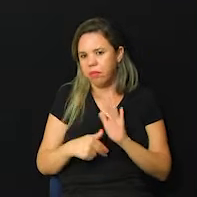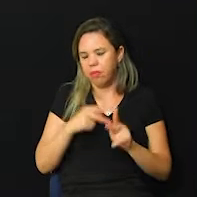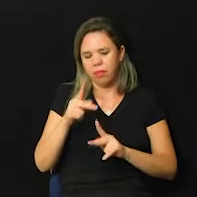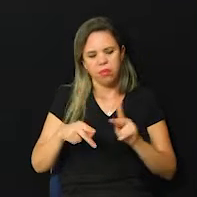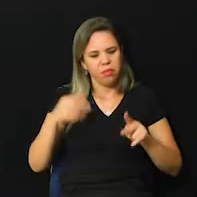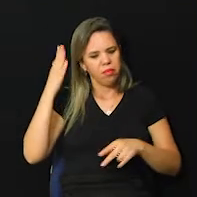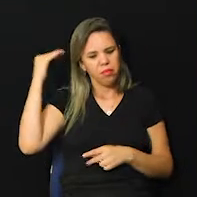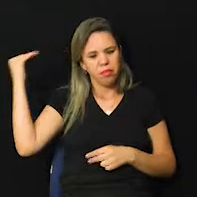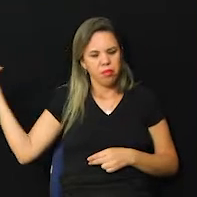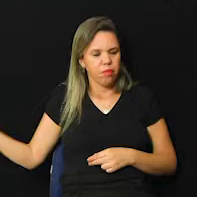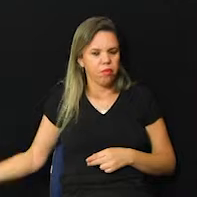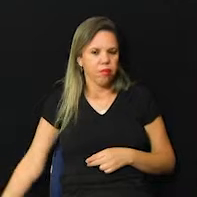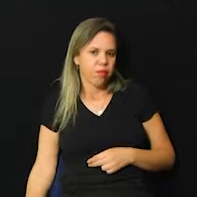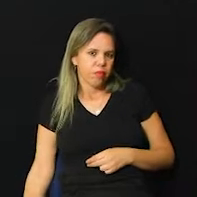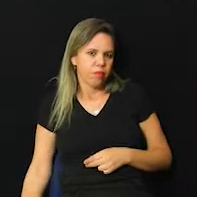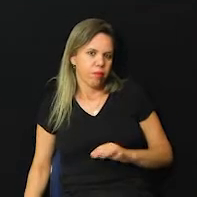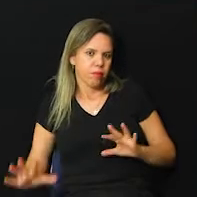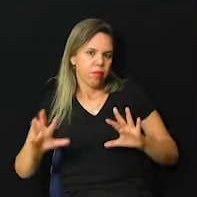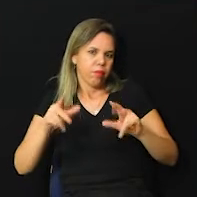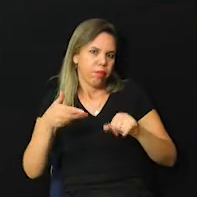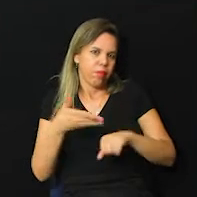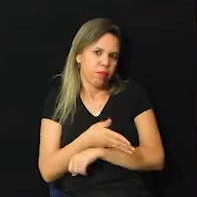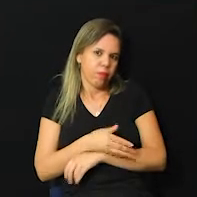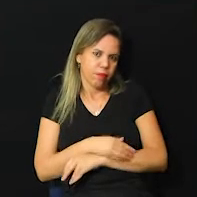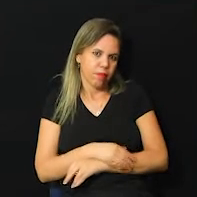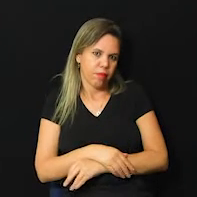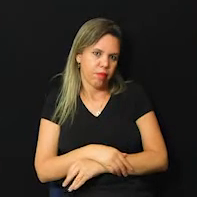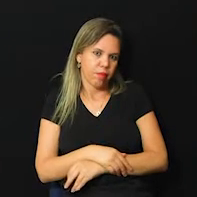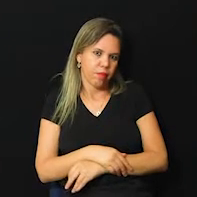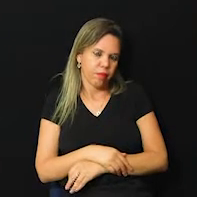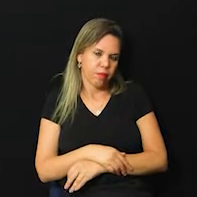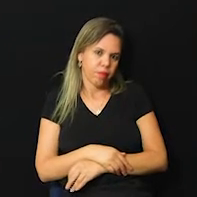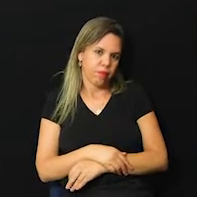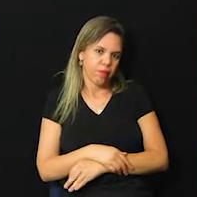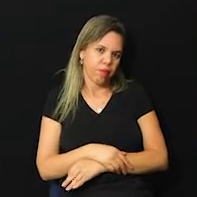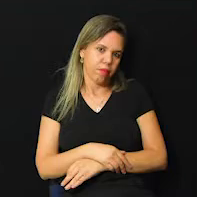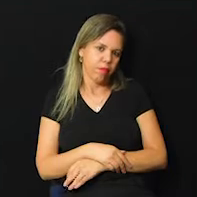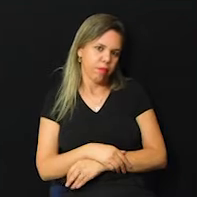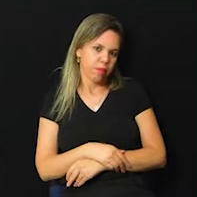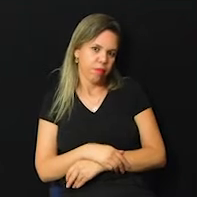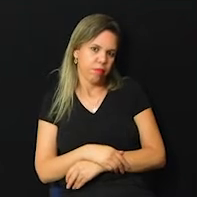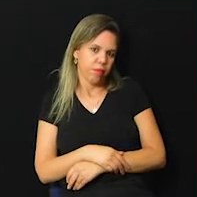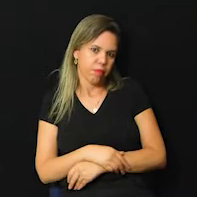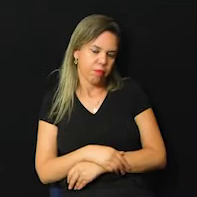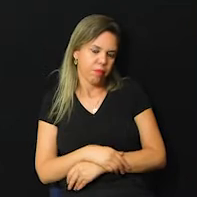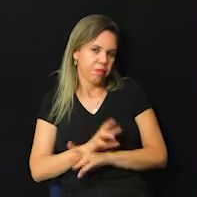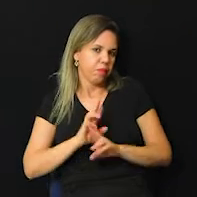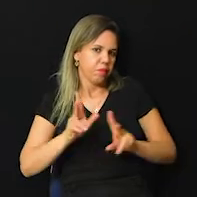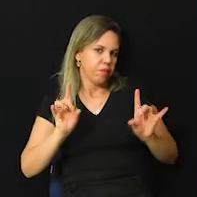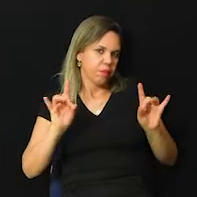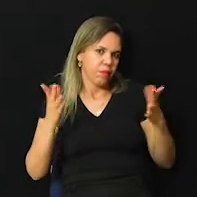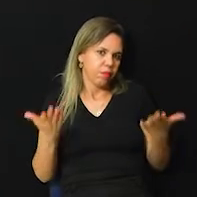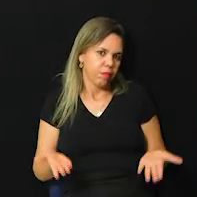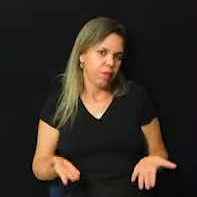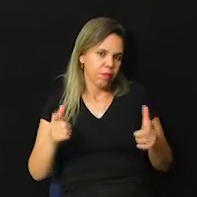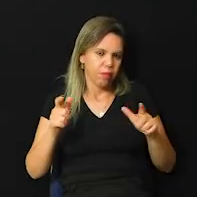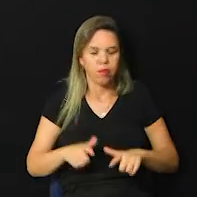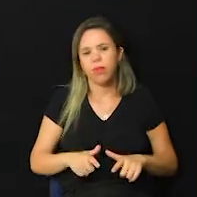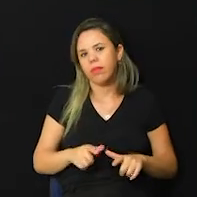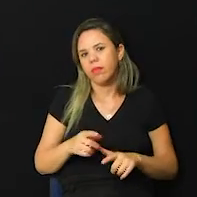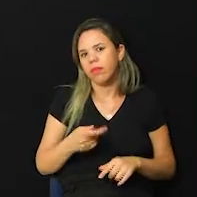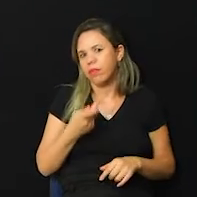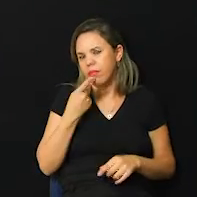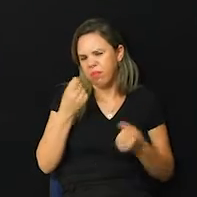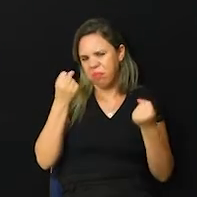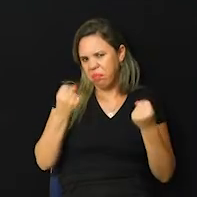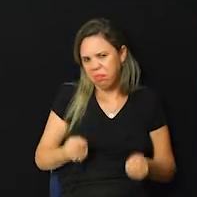Radcliffe Nicolas Cage Sandra Bullock são todo mundo aqui em Austin é e a diferente não é aquele